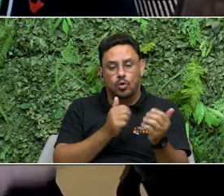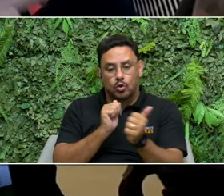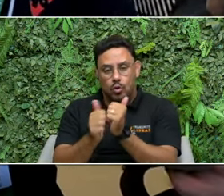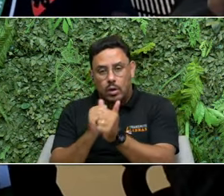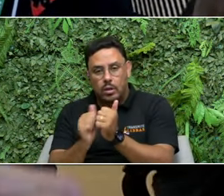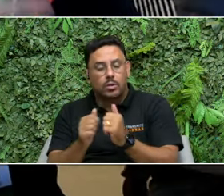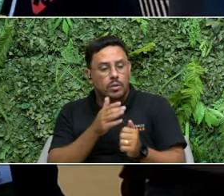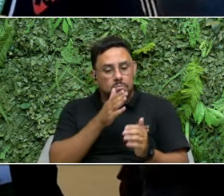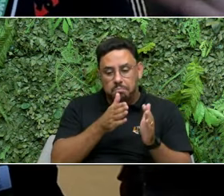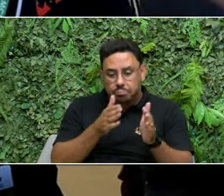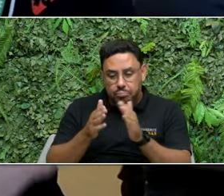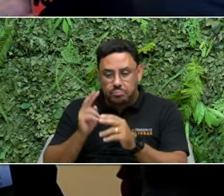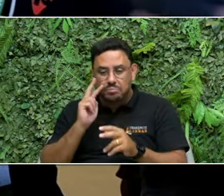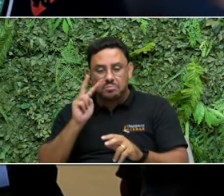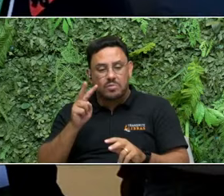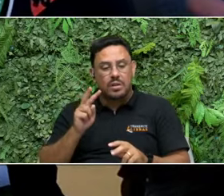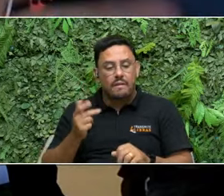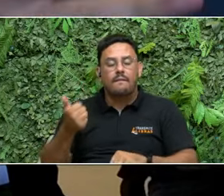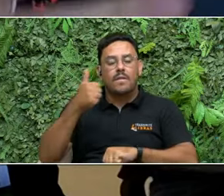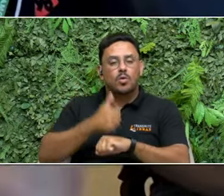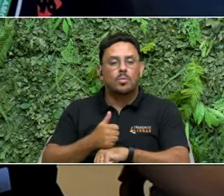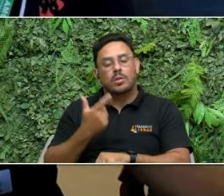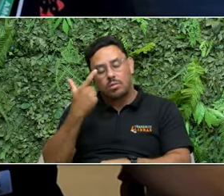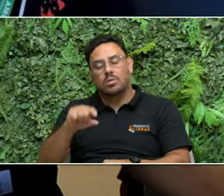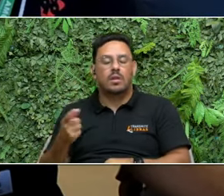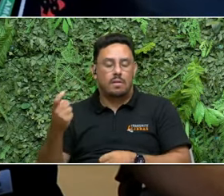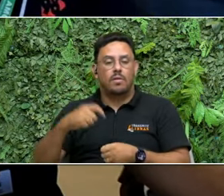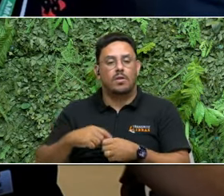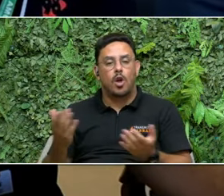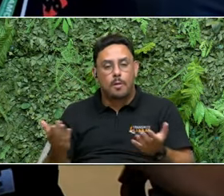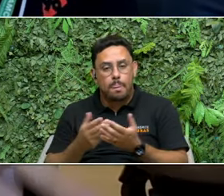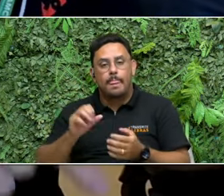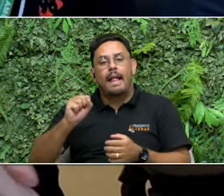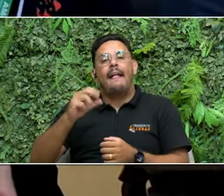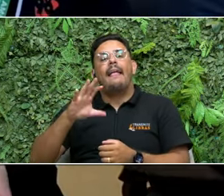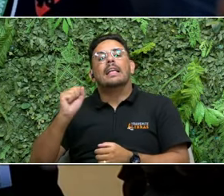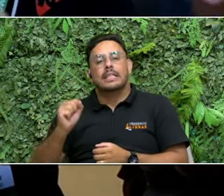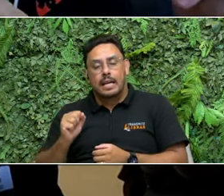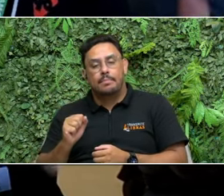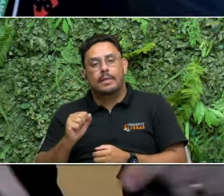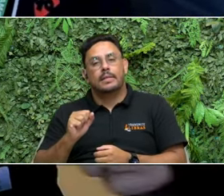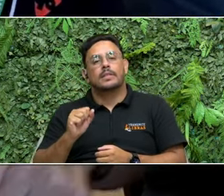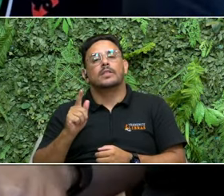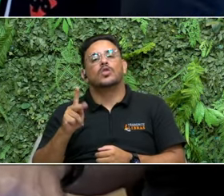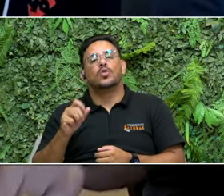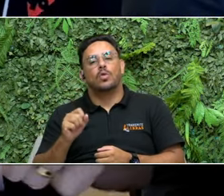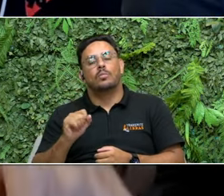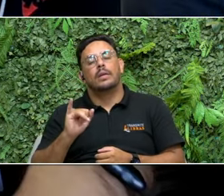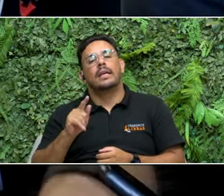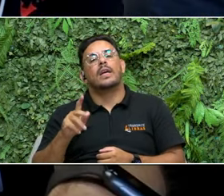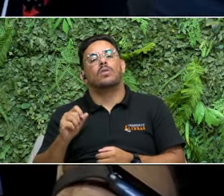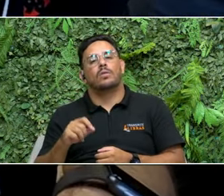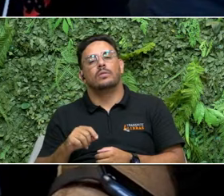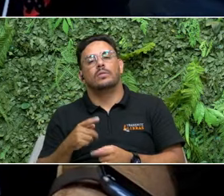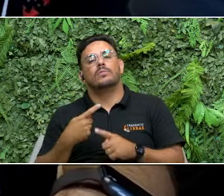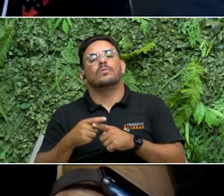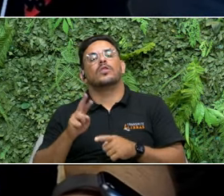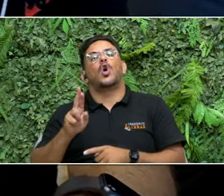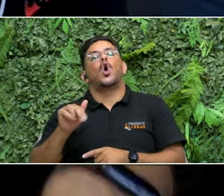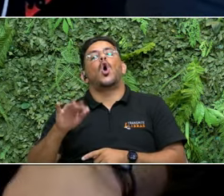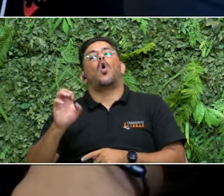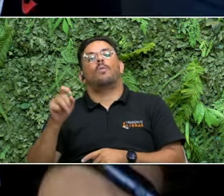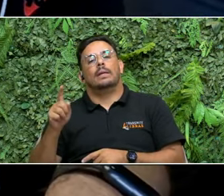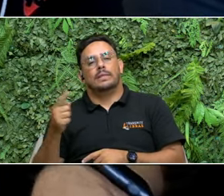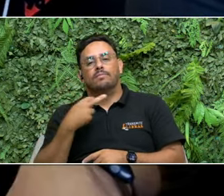assimilando vão reconquistando ali suas posições mas hoje com scara no banco e o Igor Gomes titular não vou nem falar do